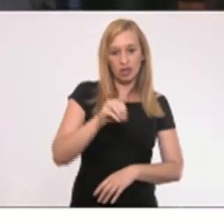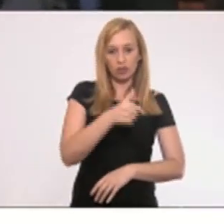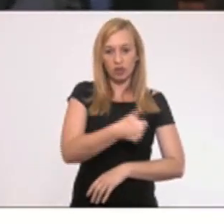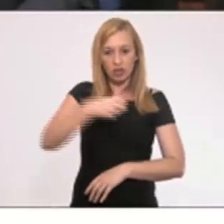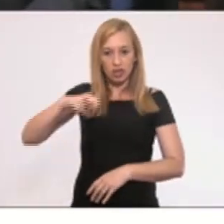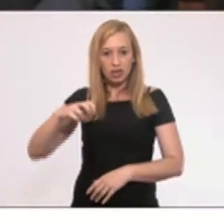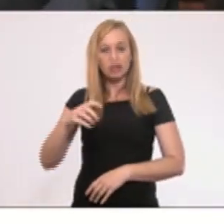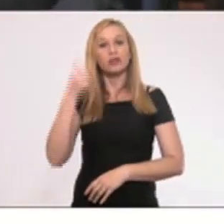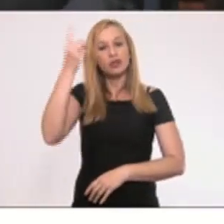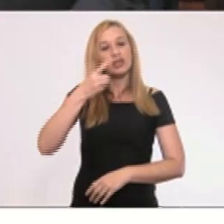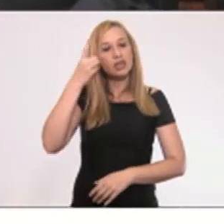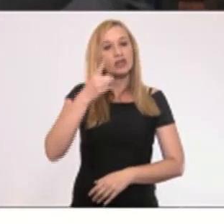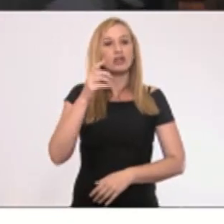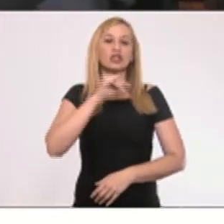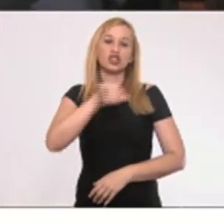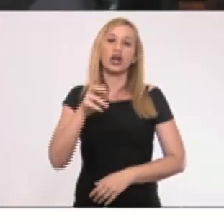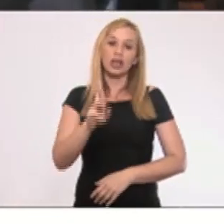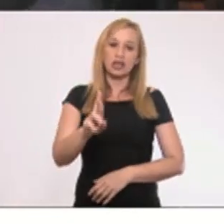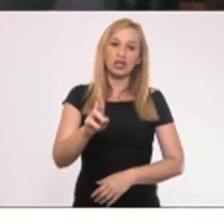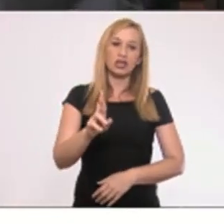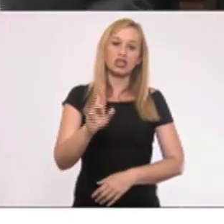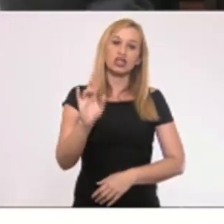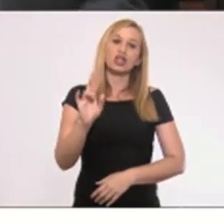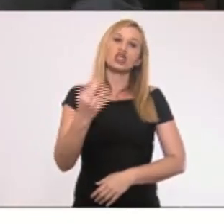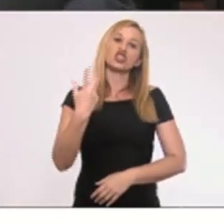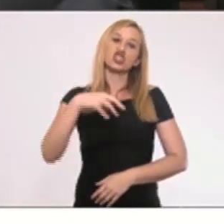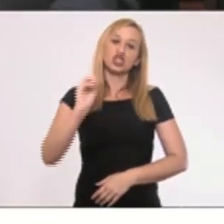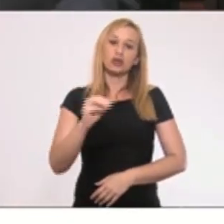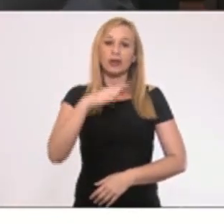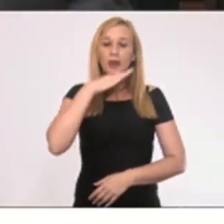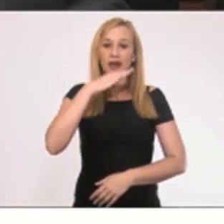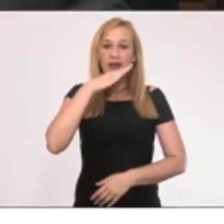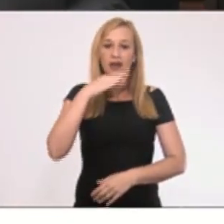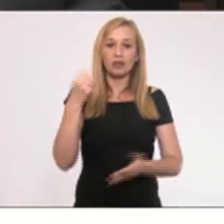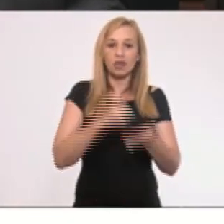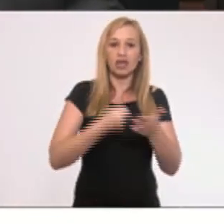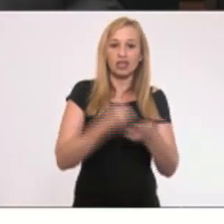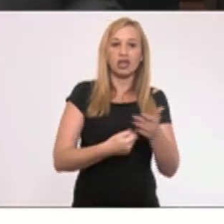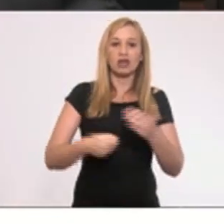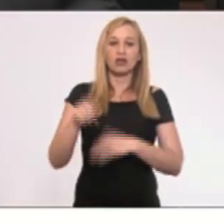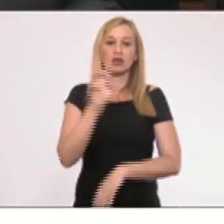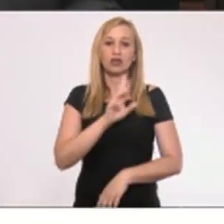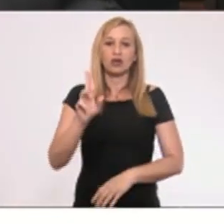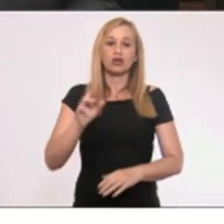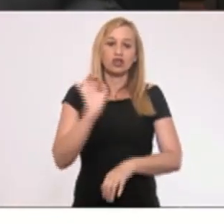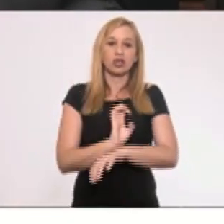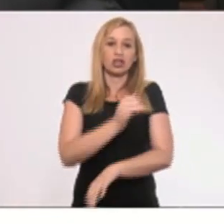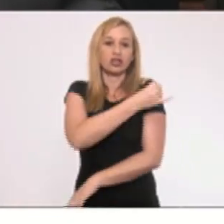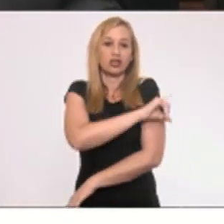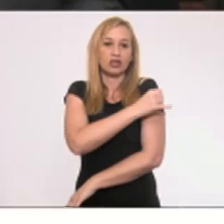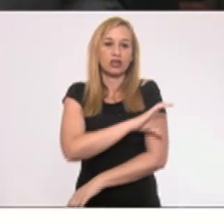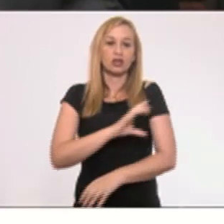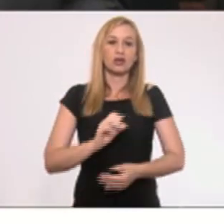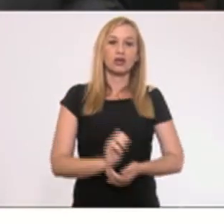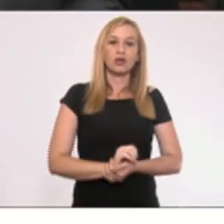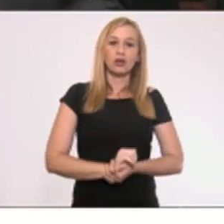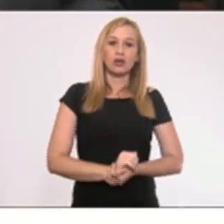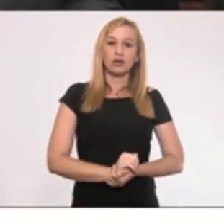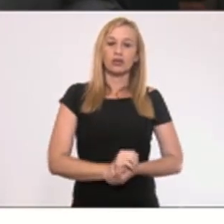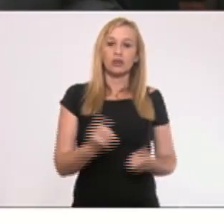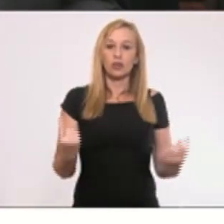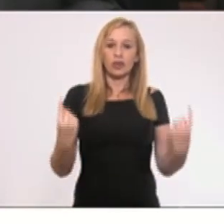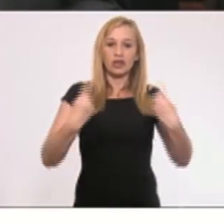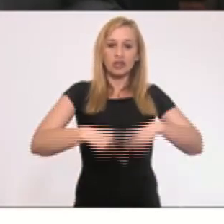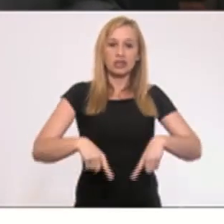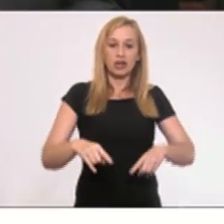2015, de autoria dos deputados Jair Bittencourt e Quim da Mangueira, que torna obrigatória, no âmbito do Estado do Rio de Janeiro, em competições em evento teste da